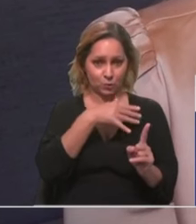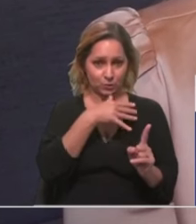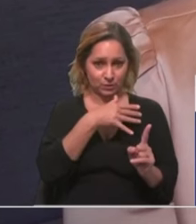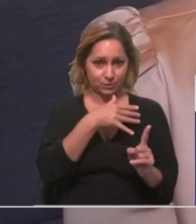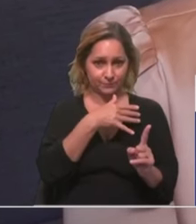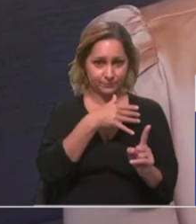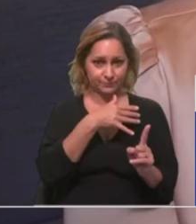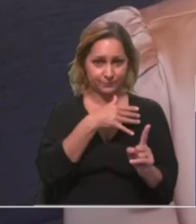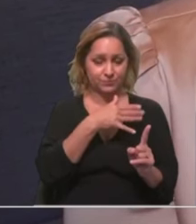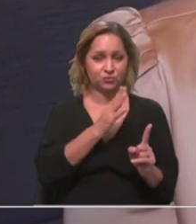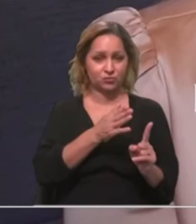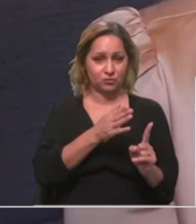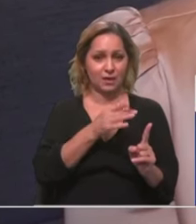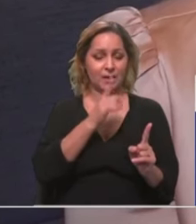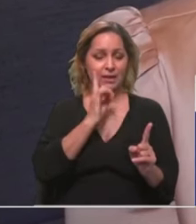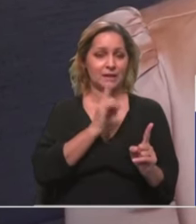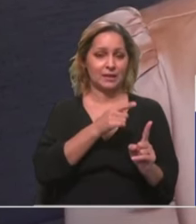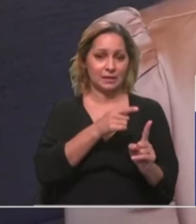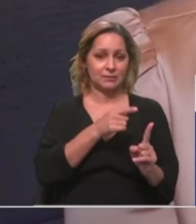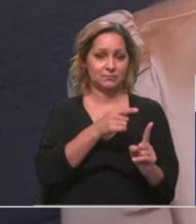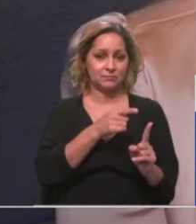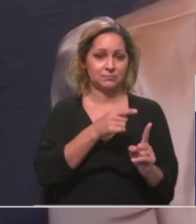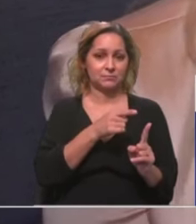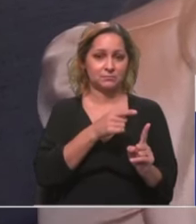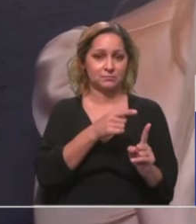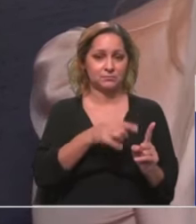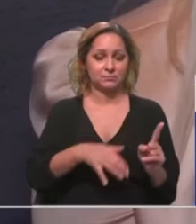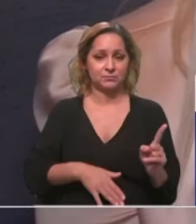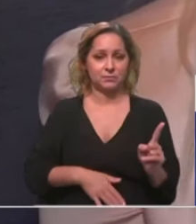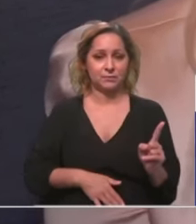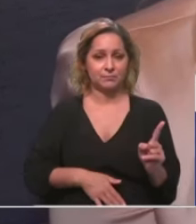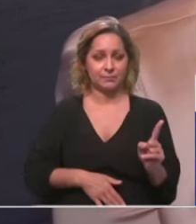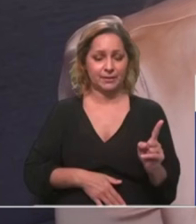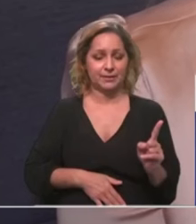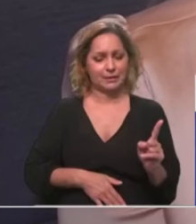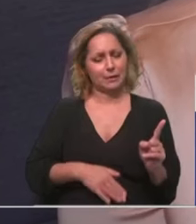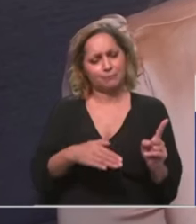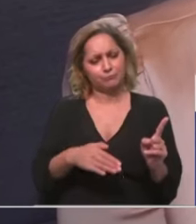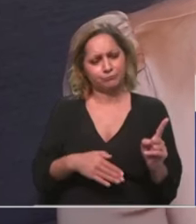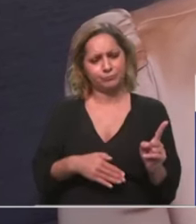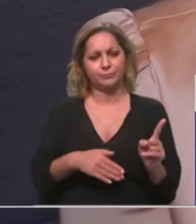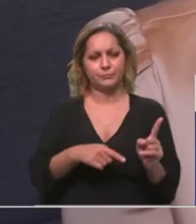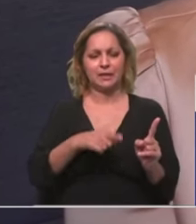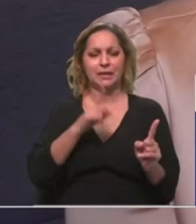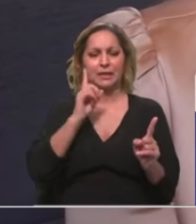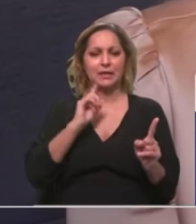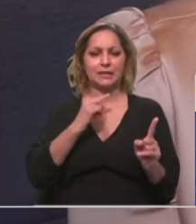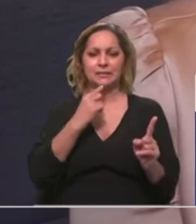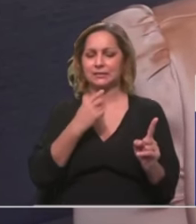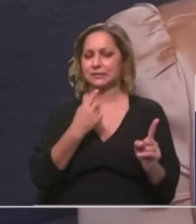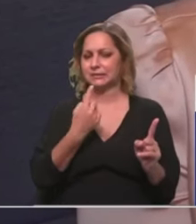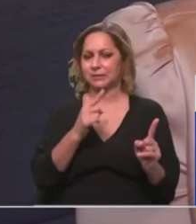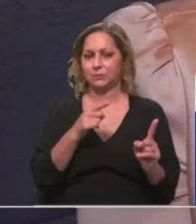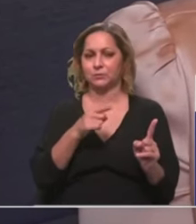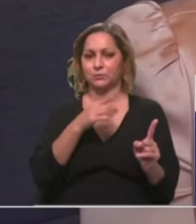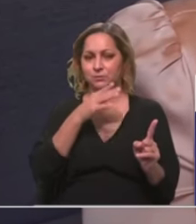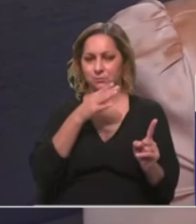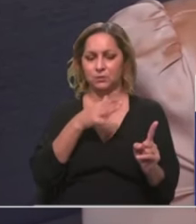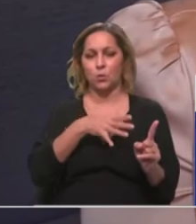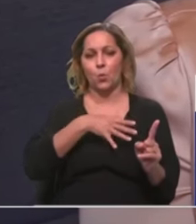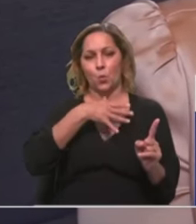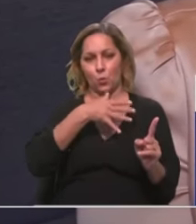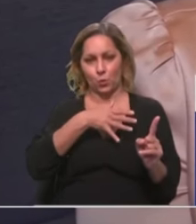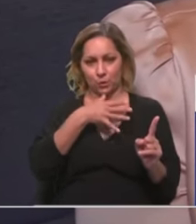contaste e e a minha irmã e que a barriguinha ainda estava e a minha irmã disse não e eu disse então